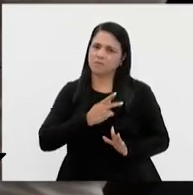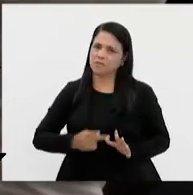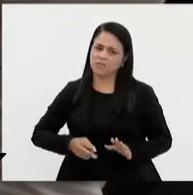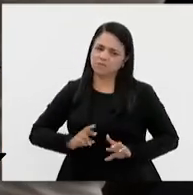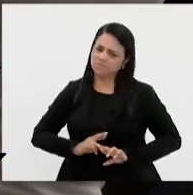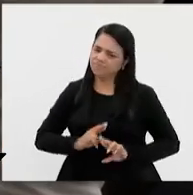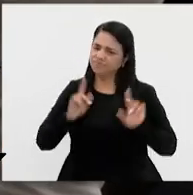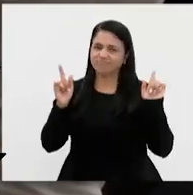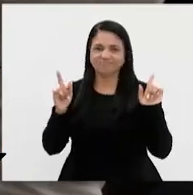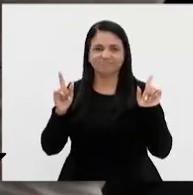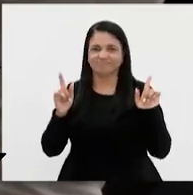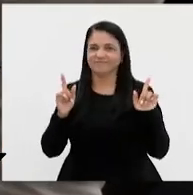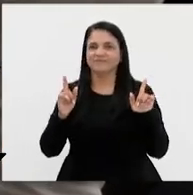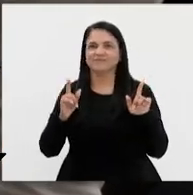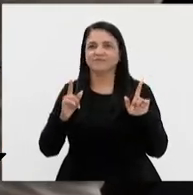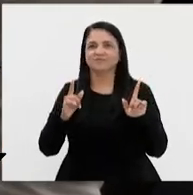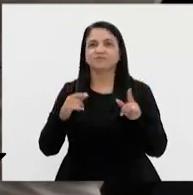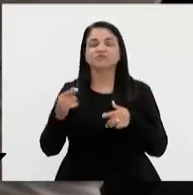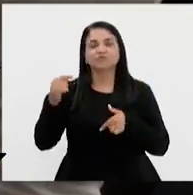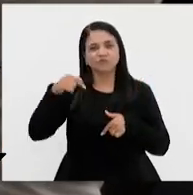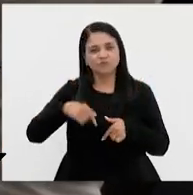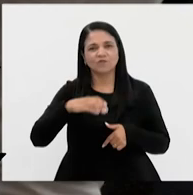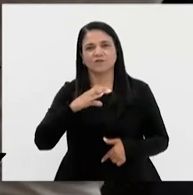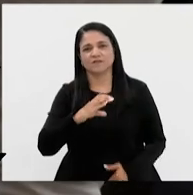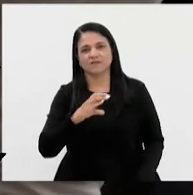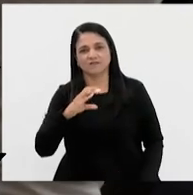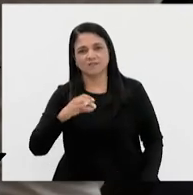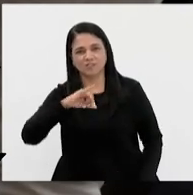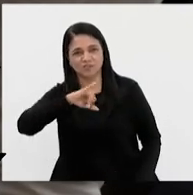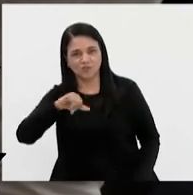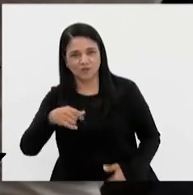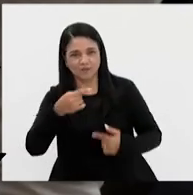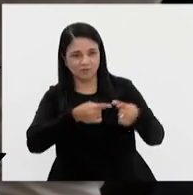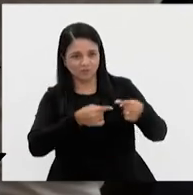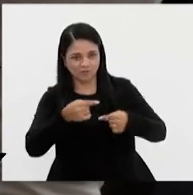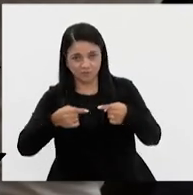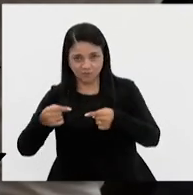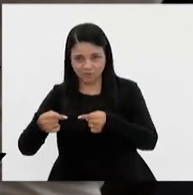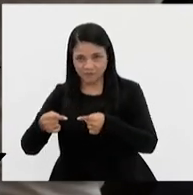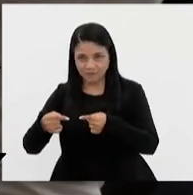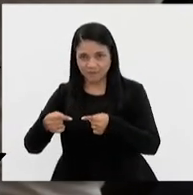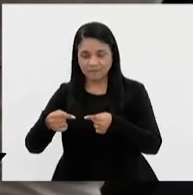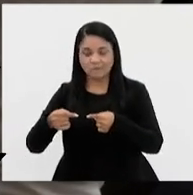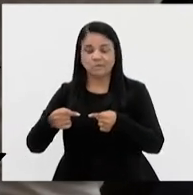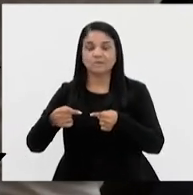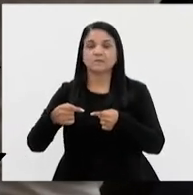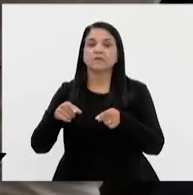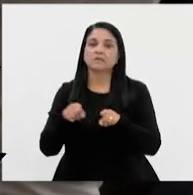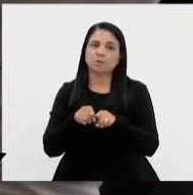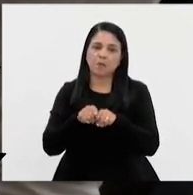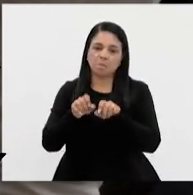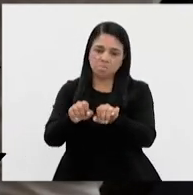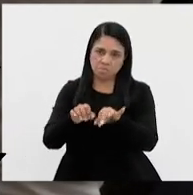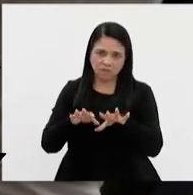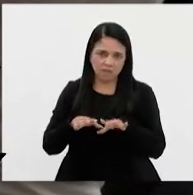tema vem à CCJ, nem tampouco em plenário.